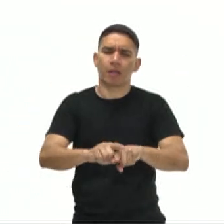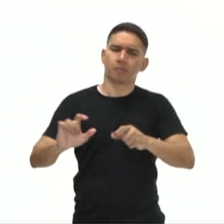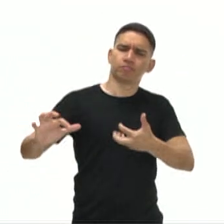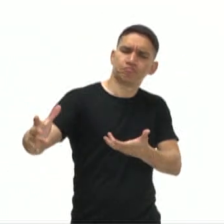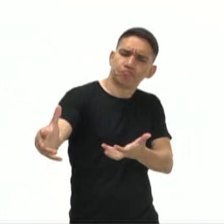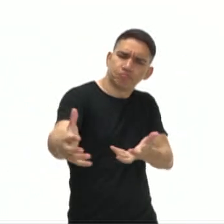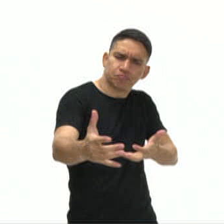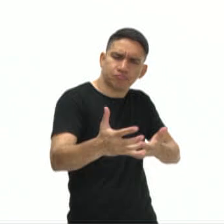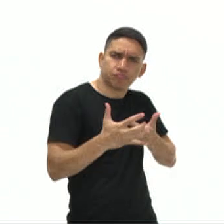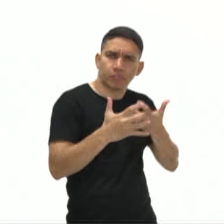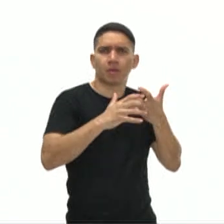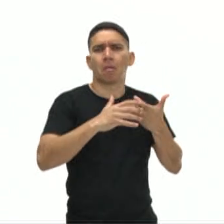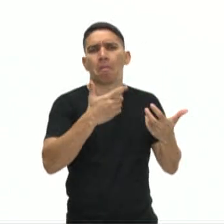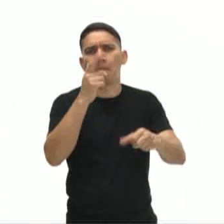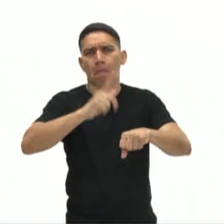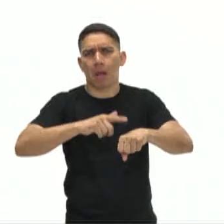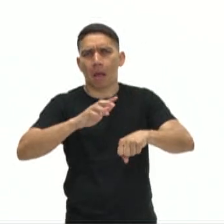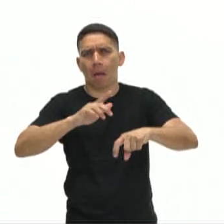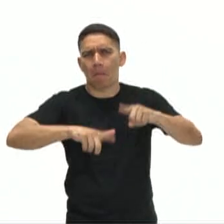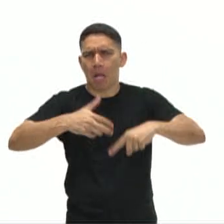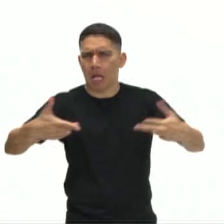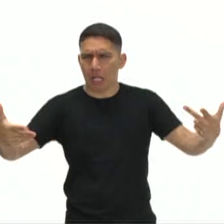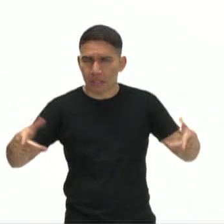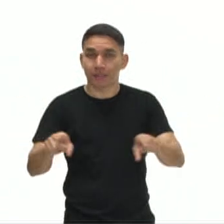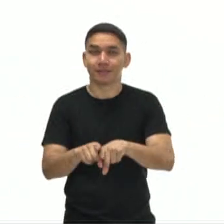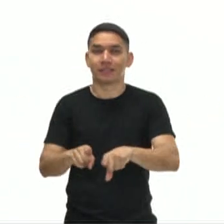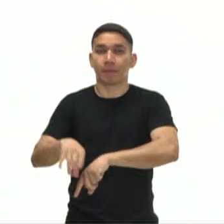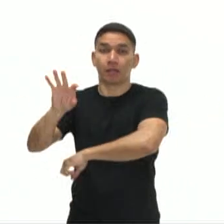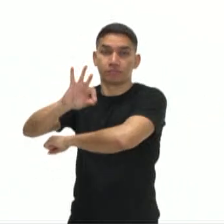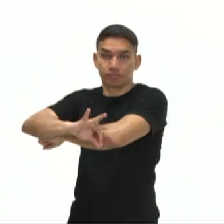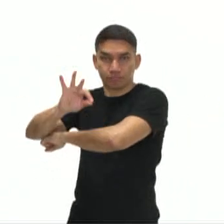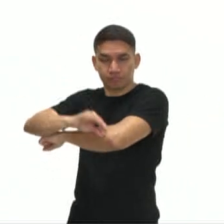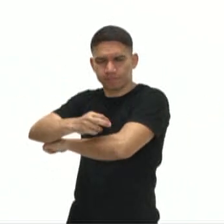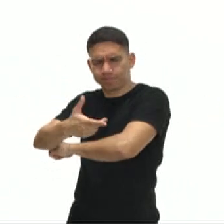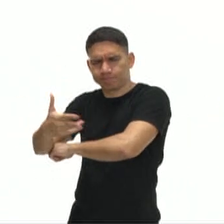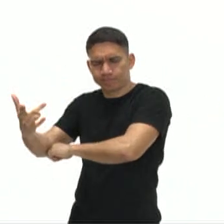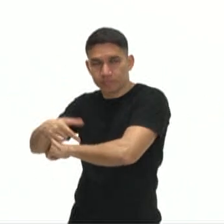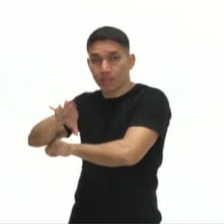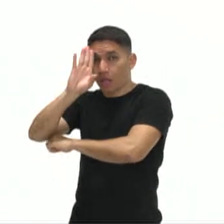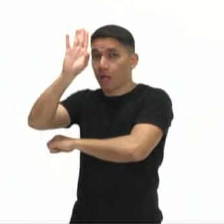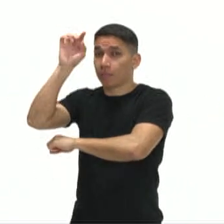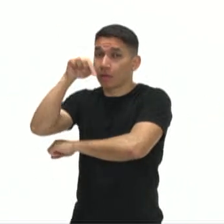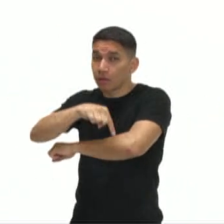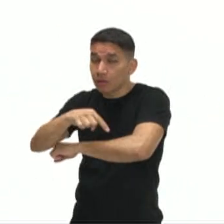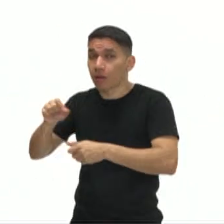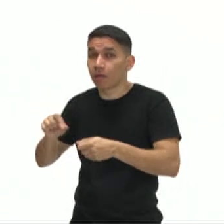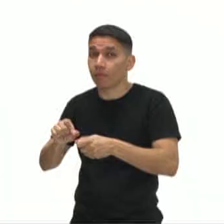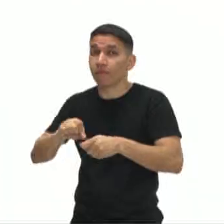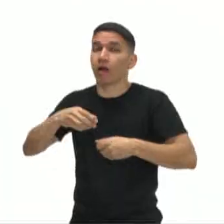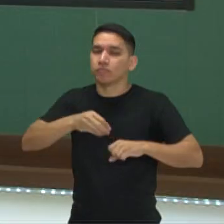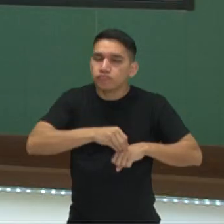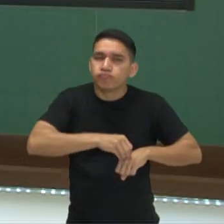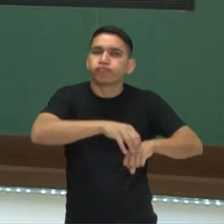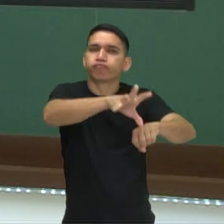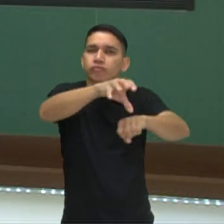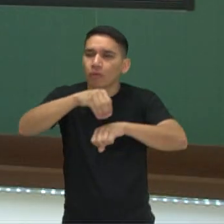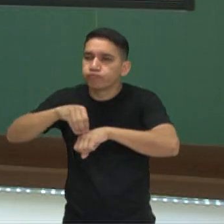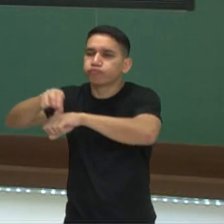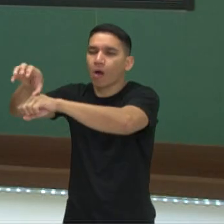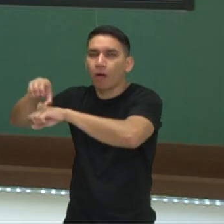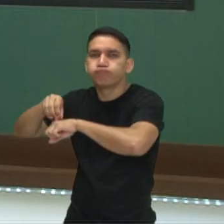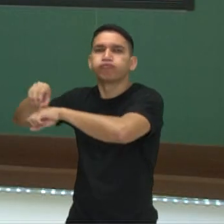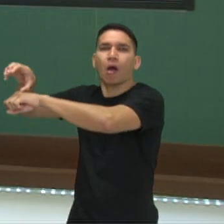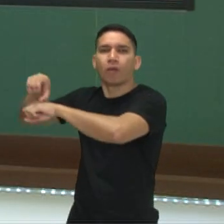as indústrias, né, as atividades industriais. O petróleo é o principal produto de exportação mexicano. O México tem